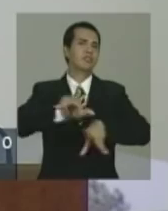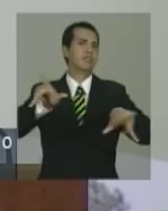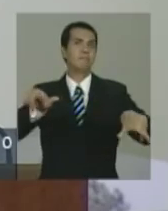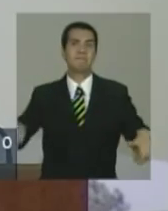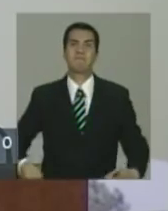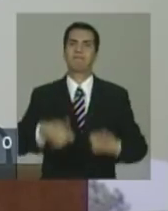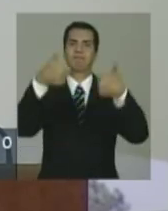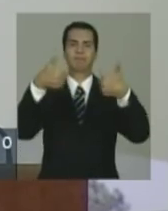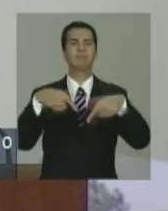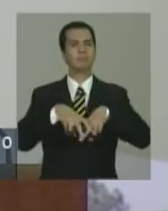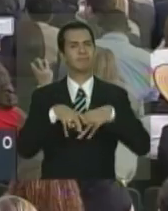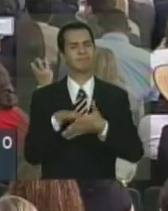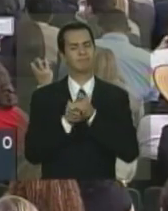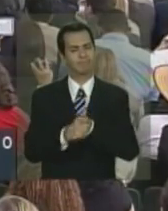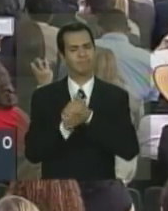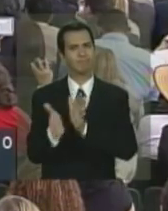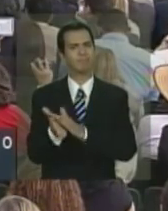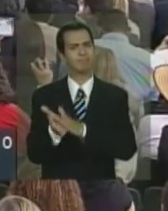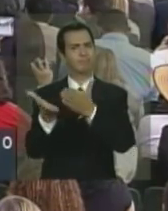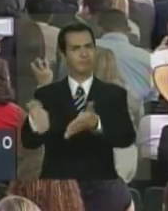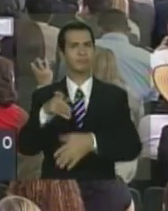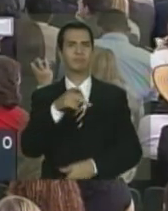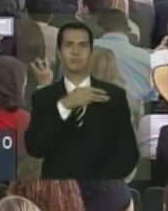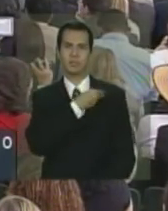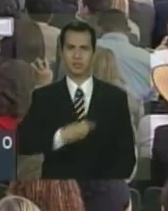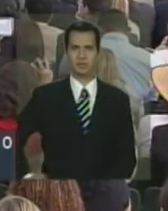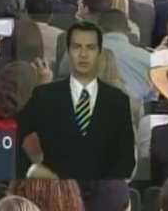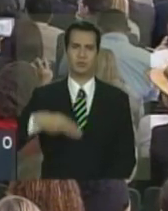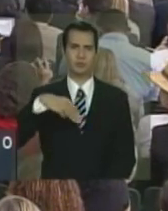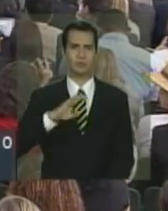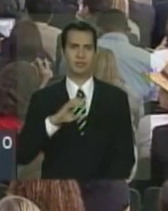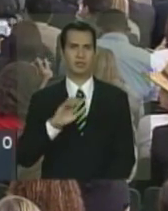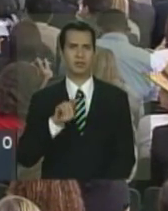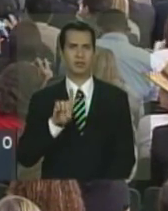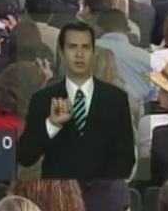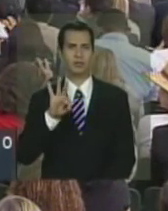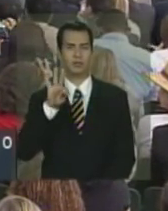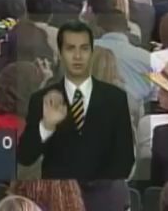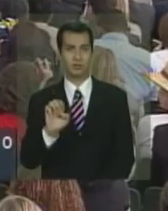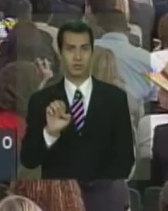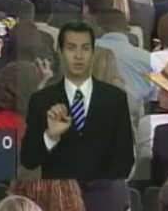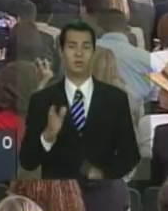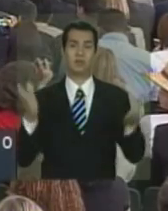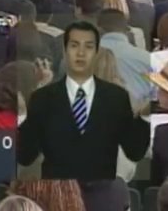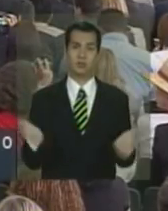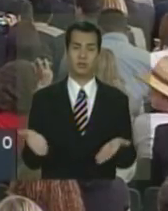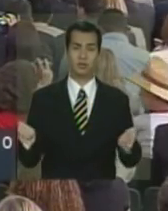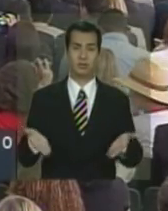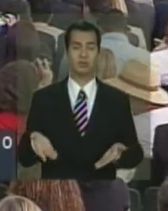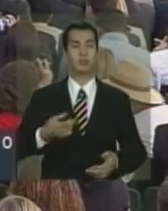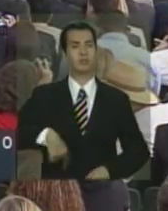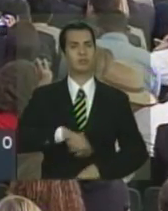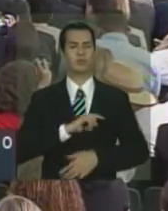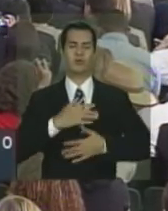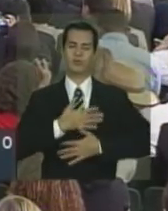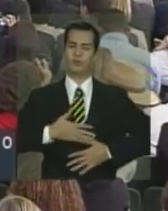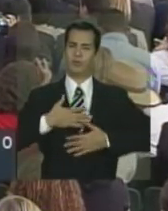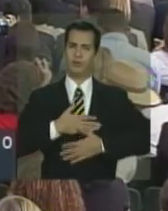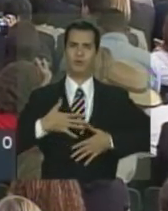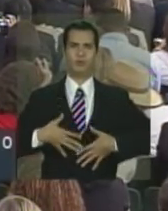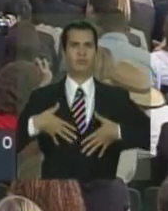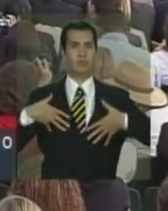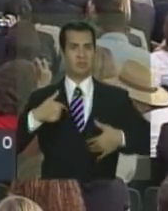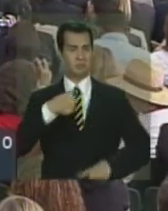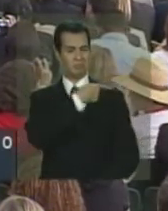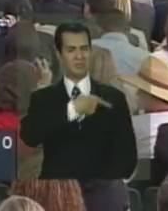saúdo o Mercadante. É um daqueles momentos que a gente tem orgulho de ser